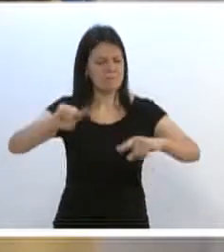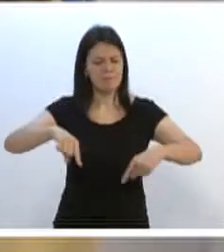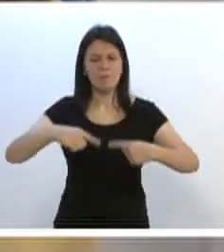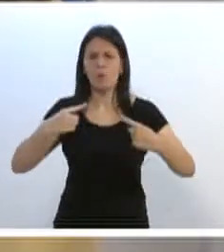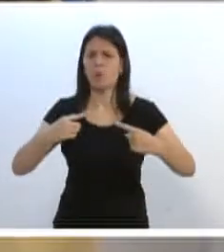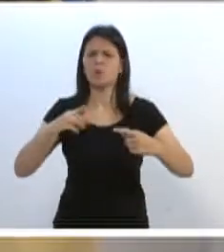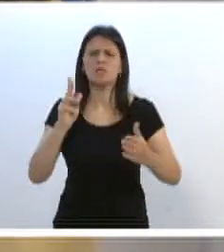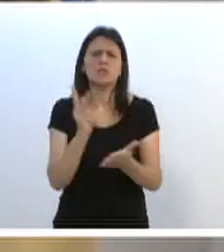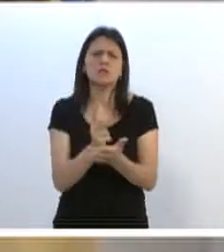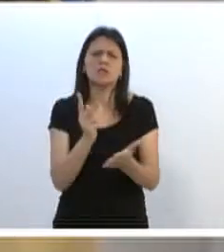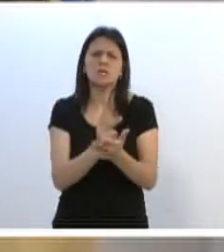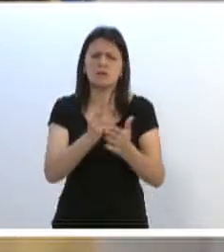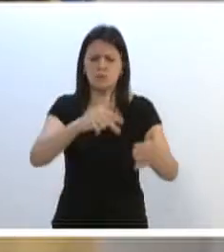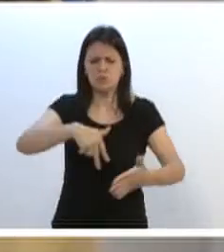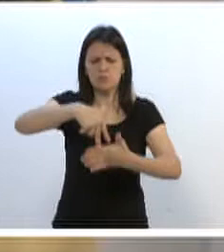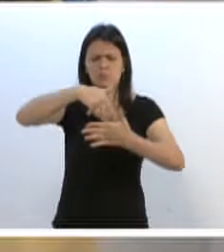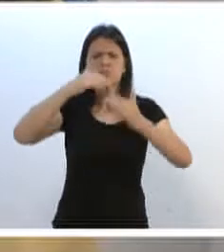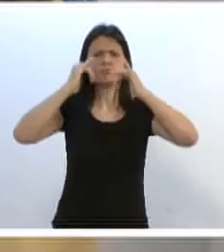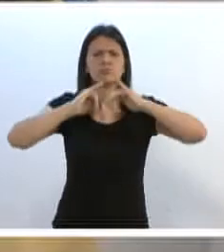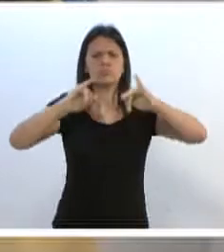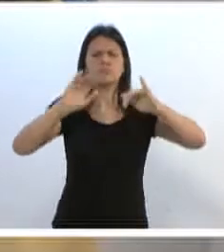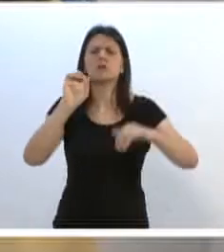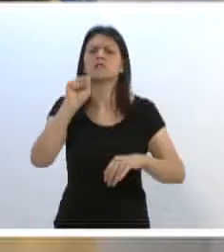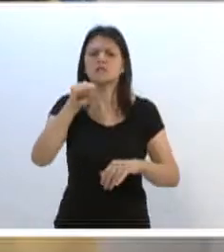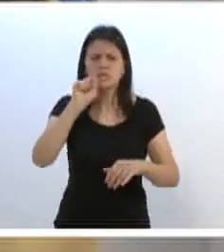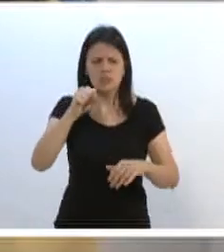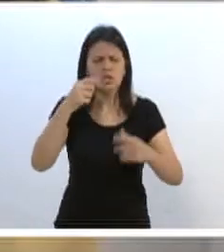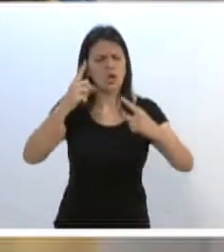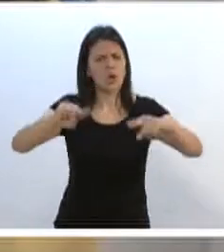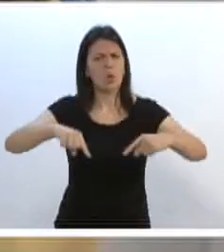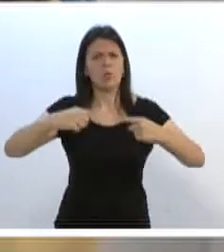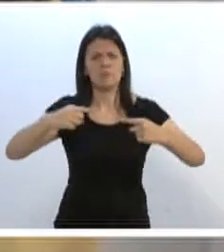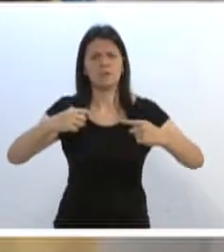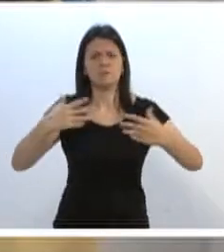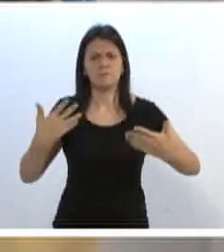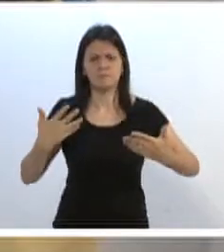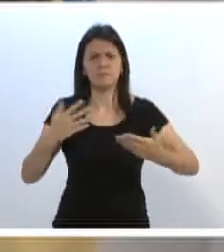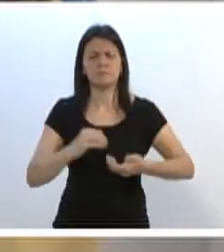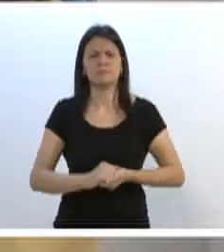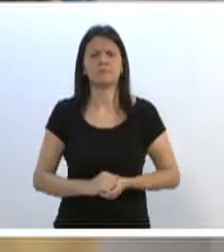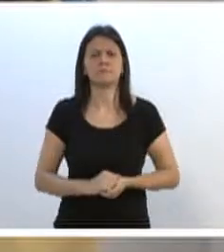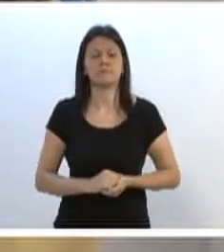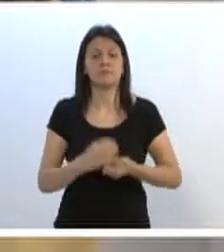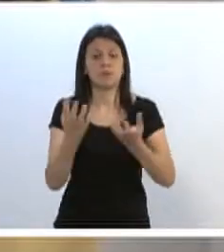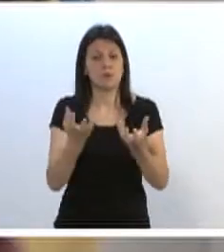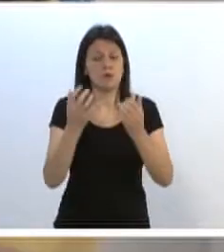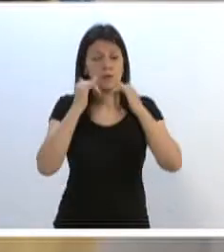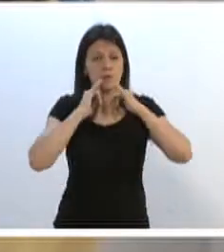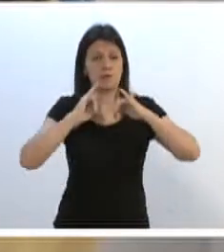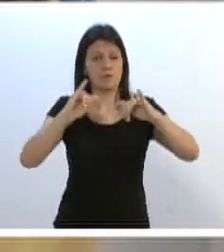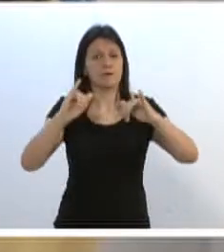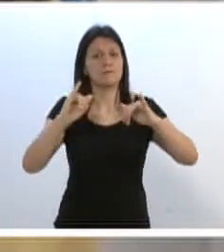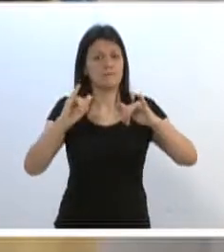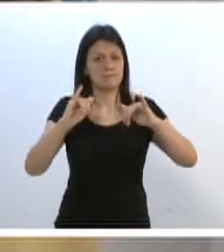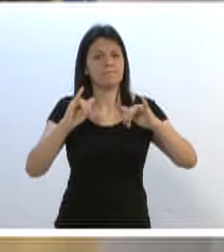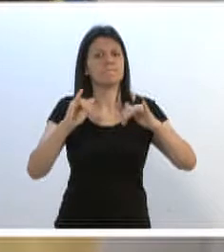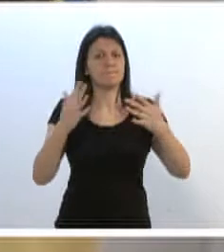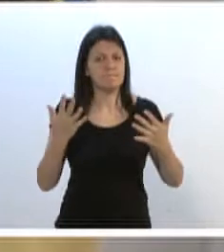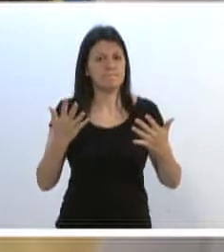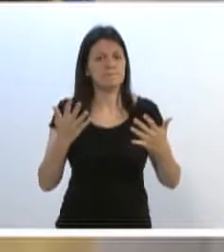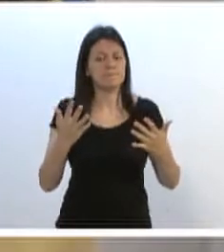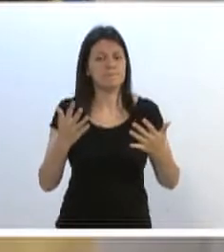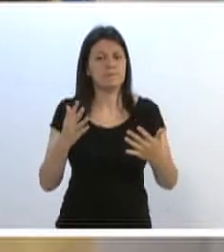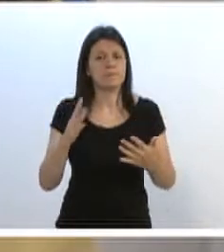sempre manifestei e vou continuar me manifestando o contrário a isso. E quero dizer mais, senhoras e senhores. Quando